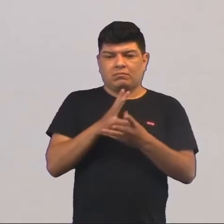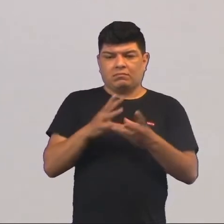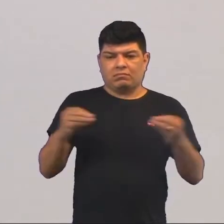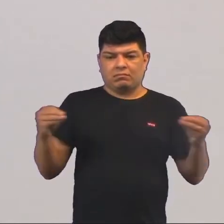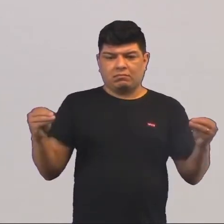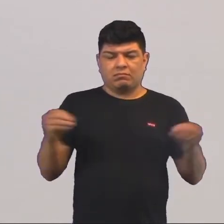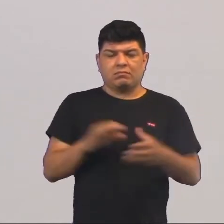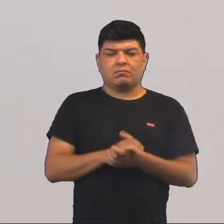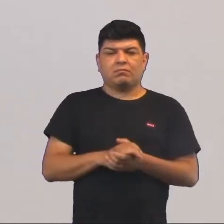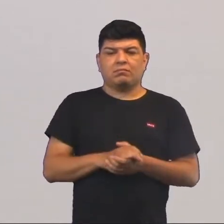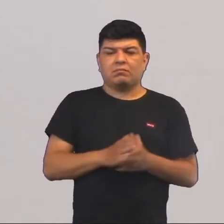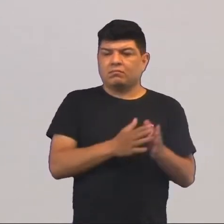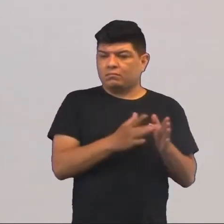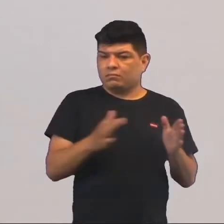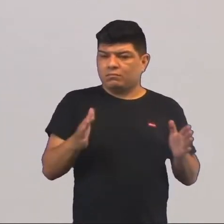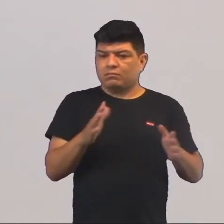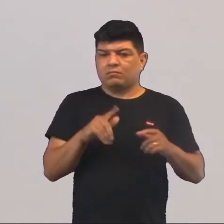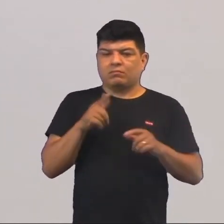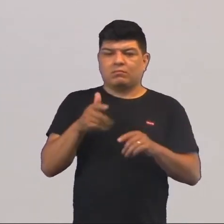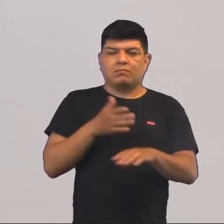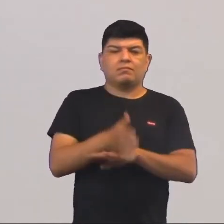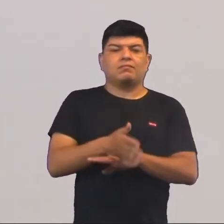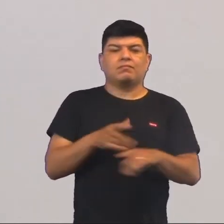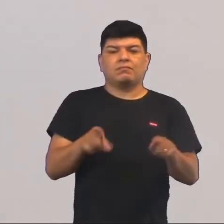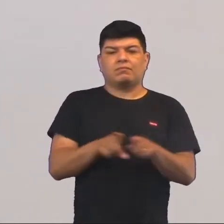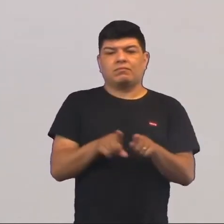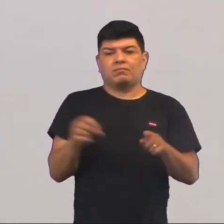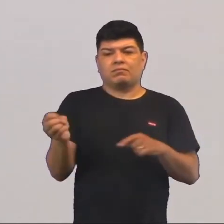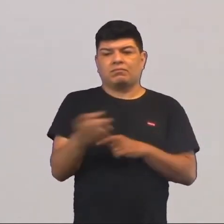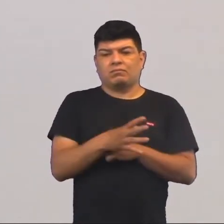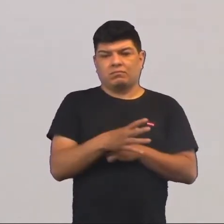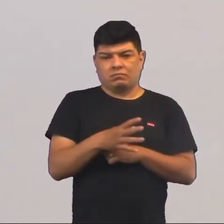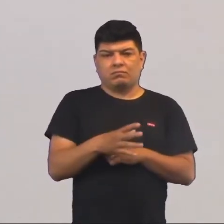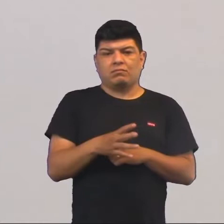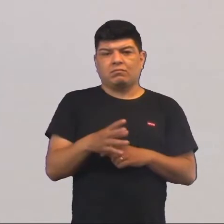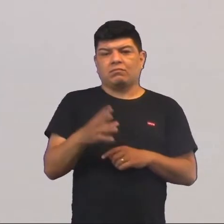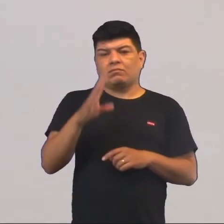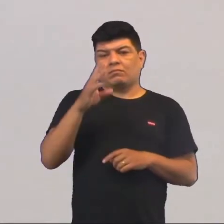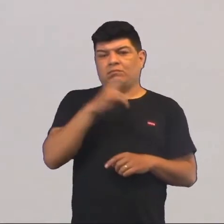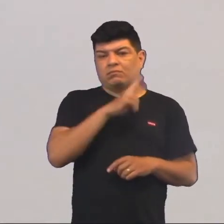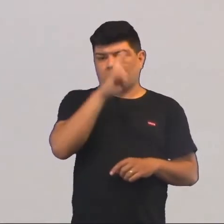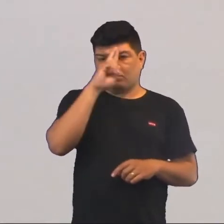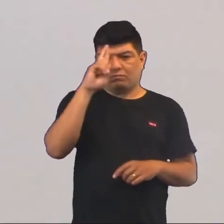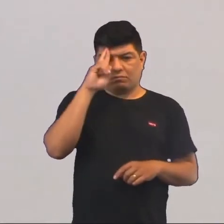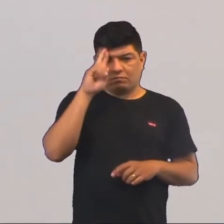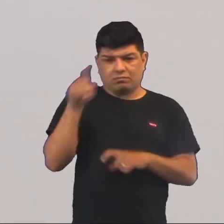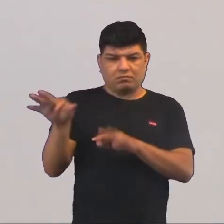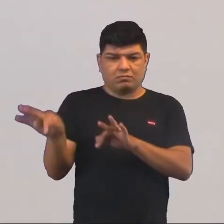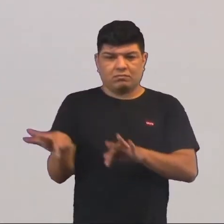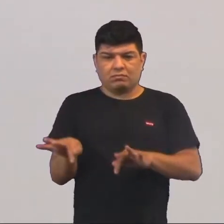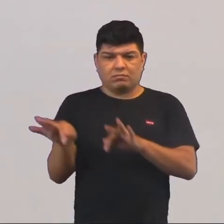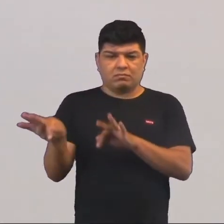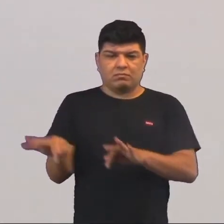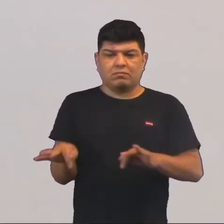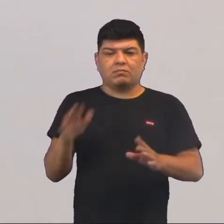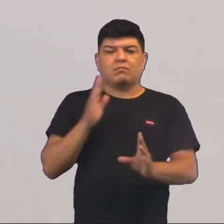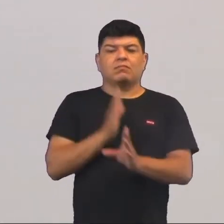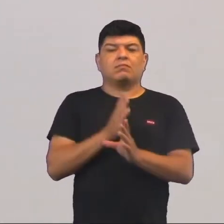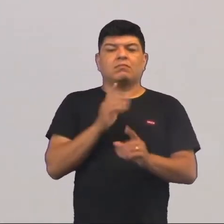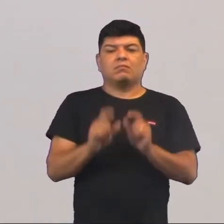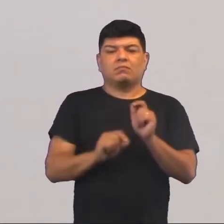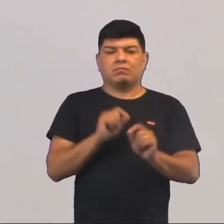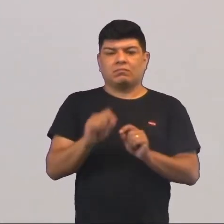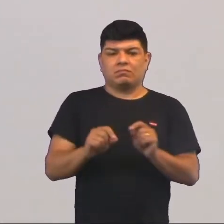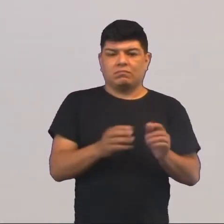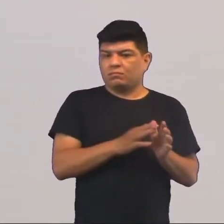sucumbindo. Após esse período, a gente vai entrar, né, num novo período da história chamado de feudalismo, que é justamente,